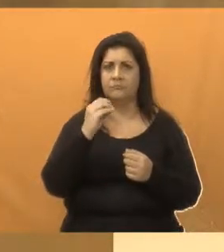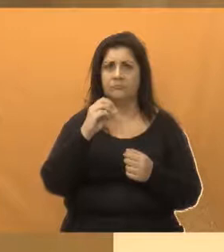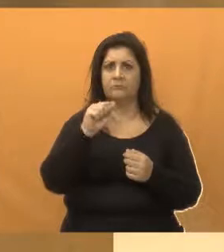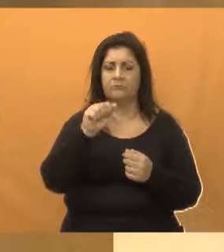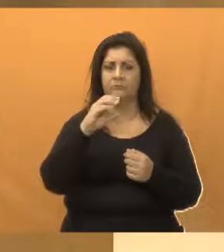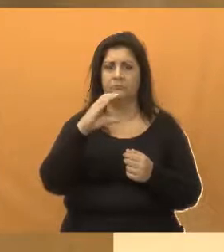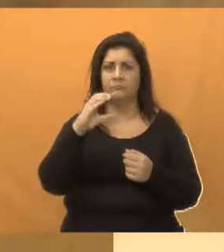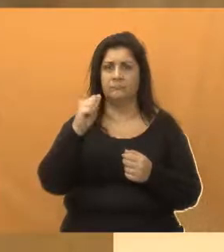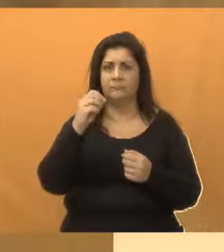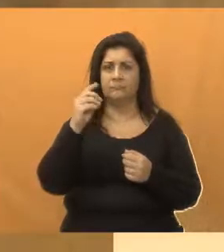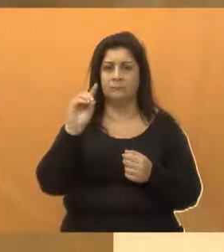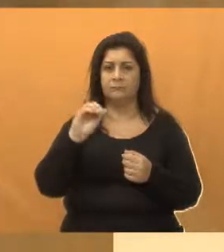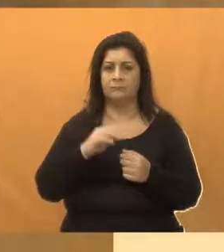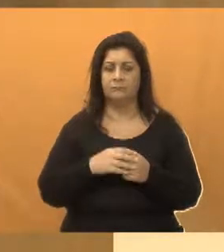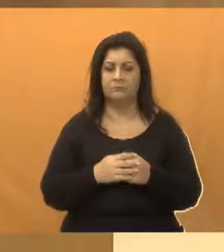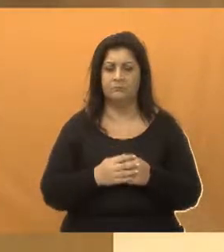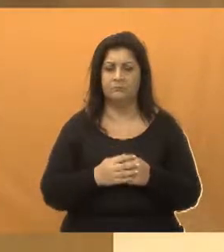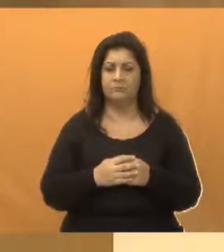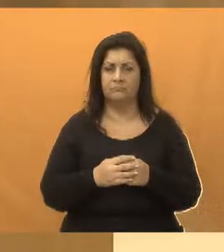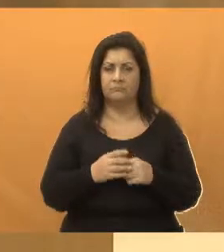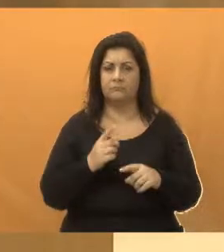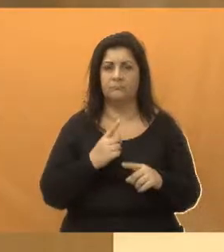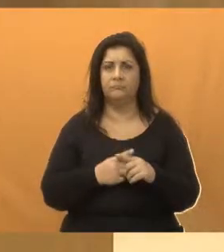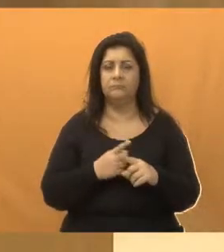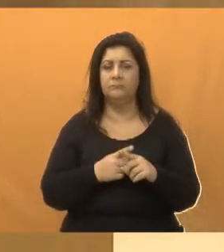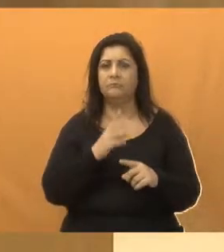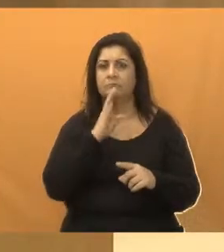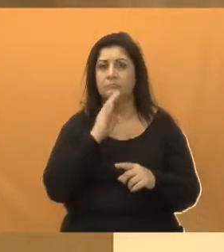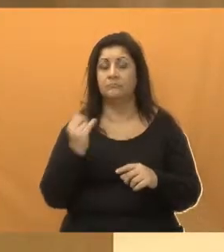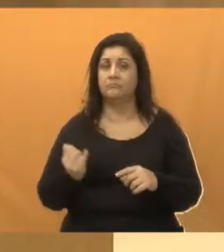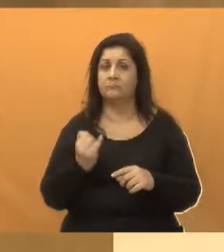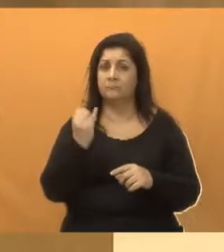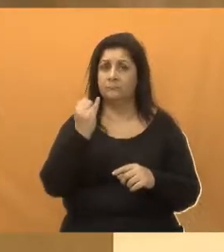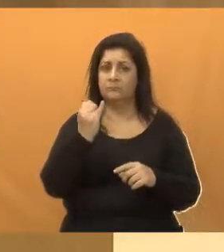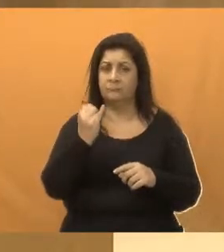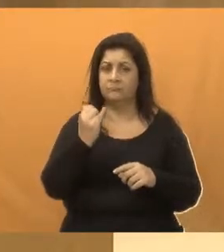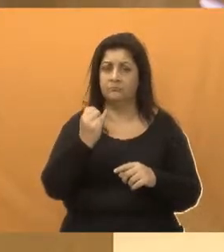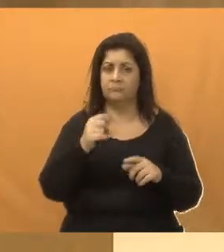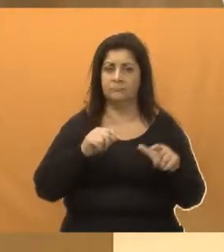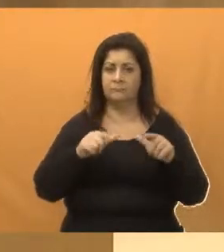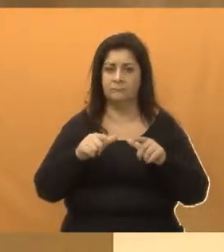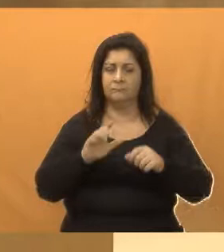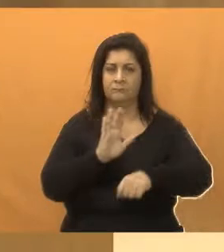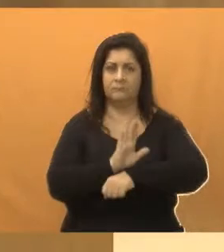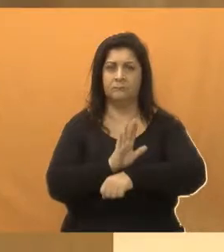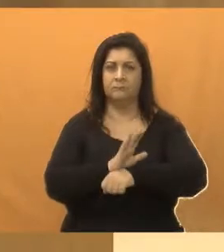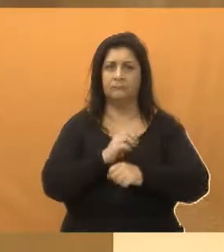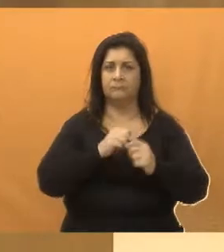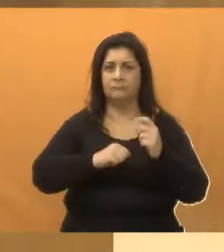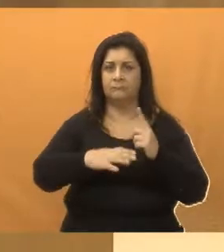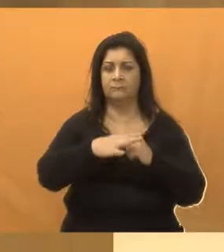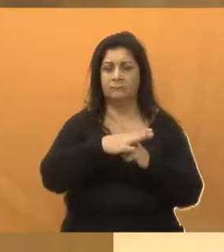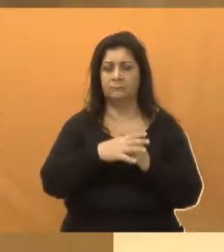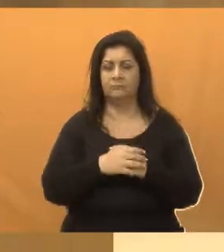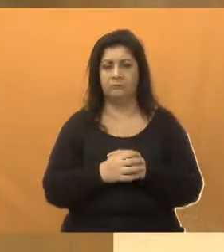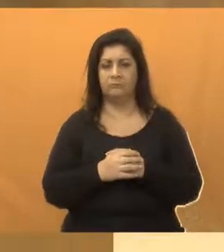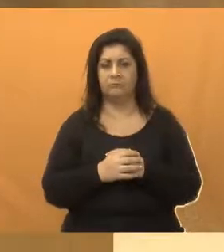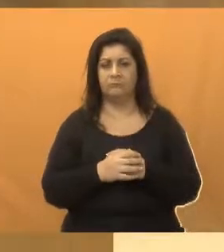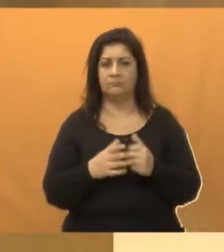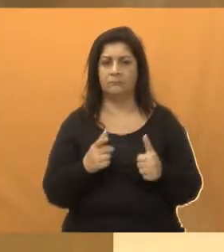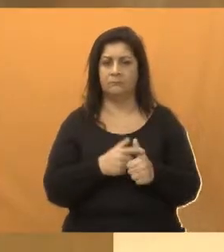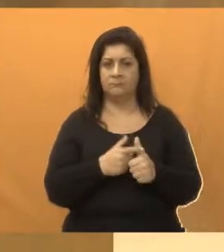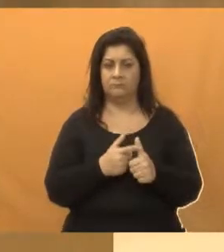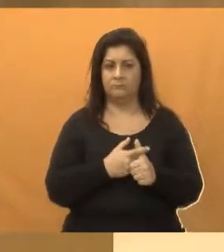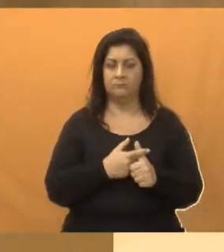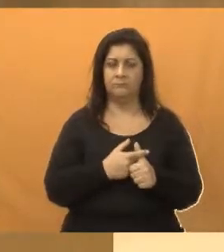reconhecendo a importância do trabalho para a sociedade. E essa dívida, do qual está se mencionando o projeto de lei